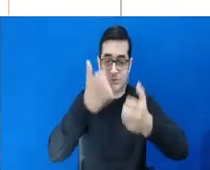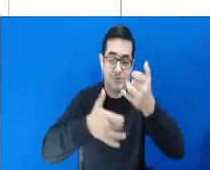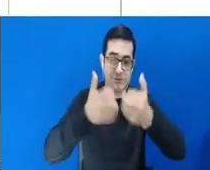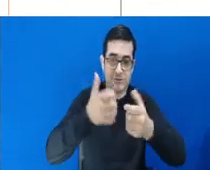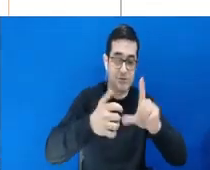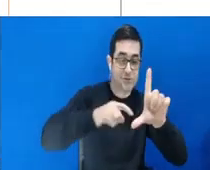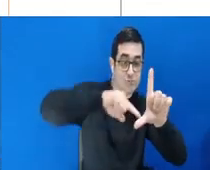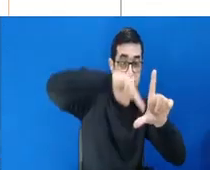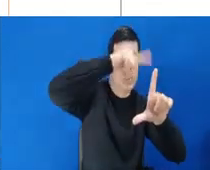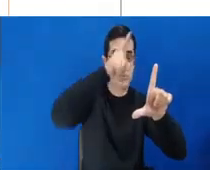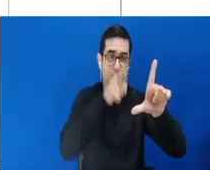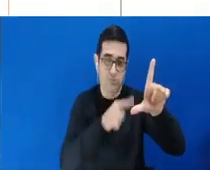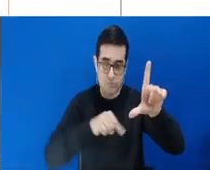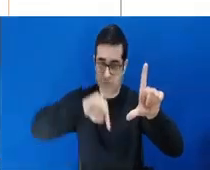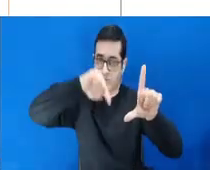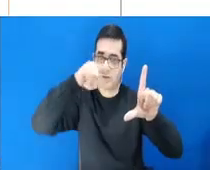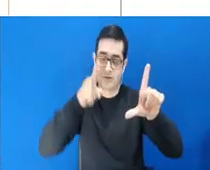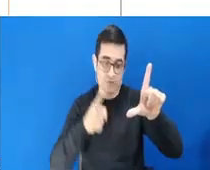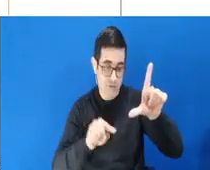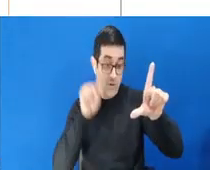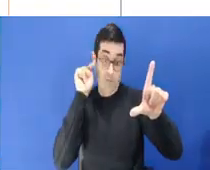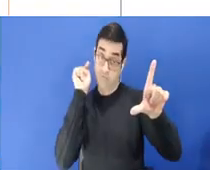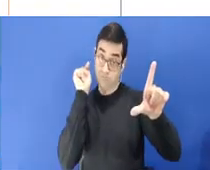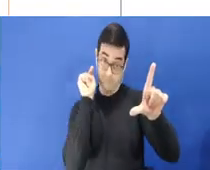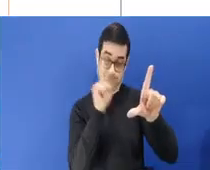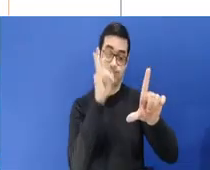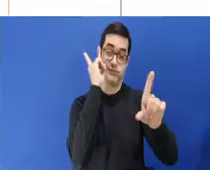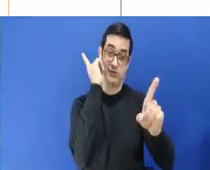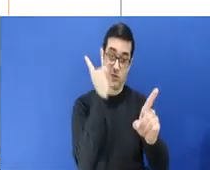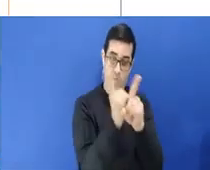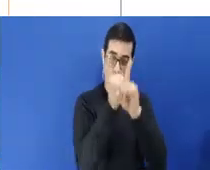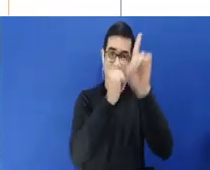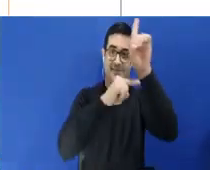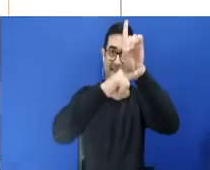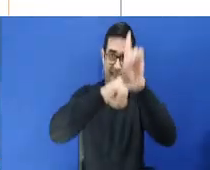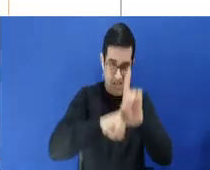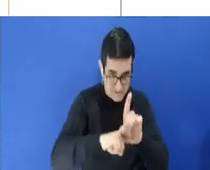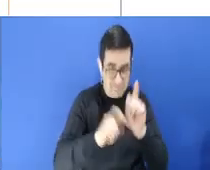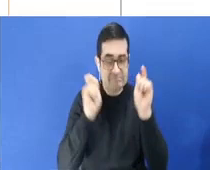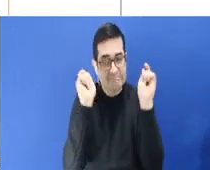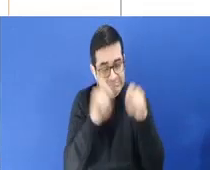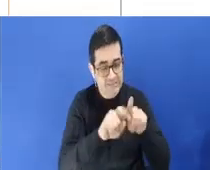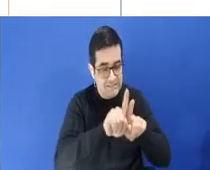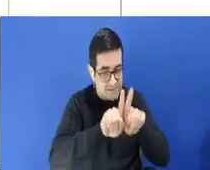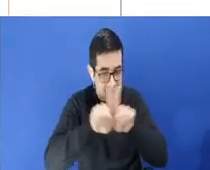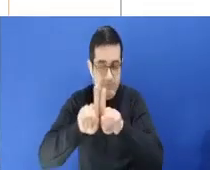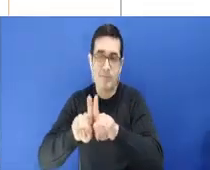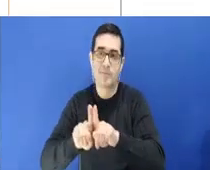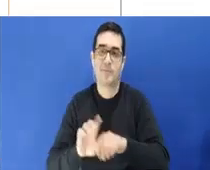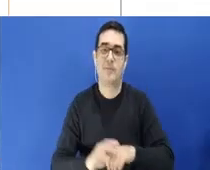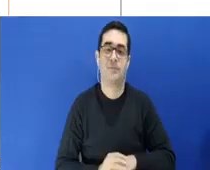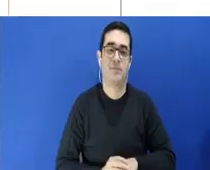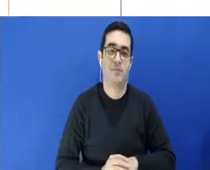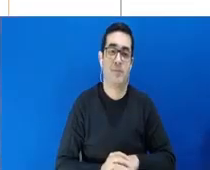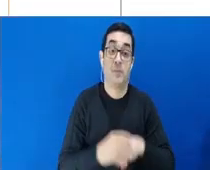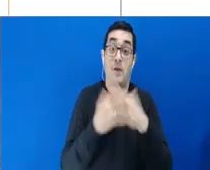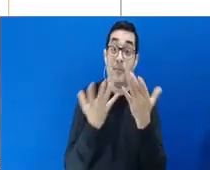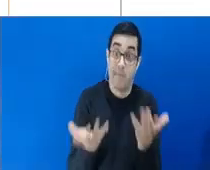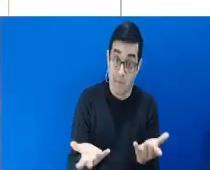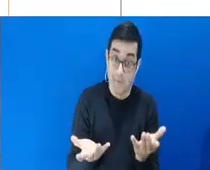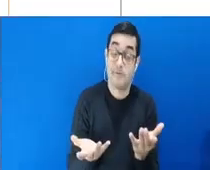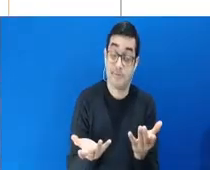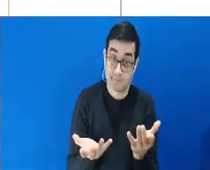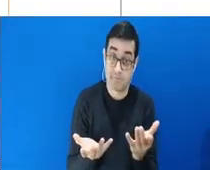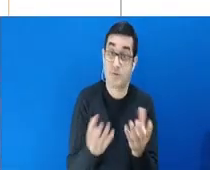ele consegue chegar numa densidade de probabilidade. Bom, a resolução dessas funções de onda